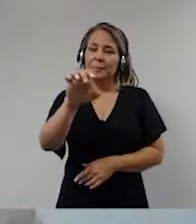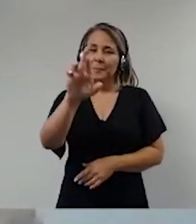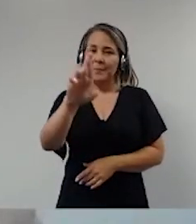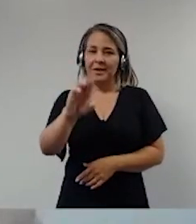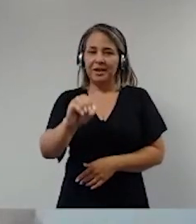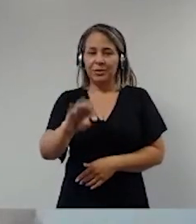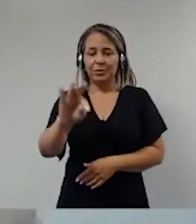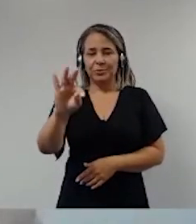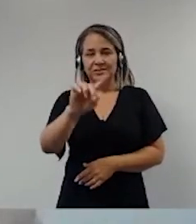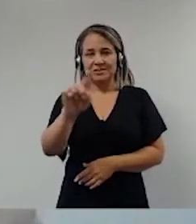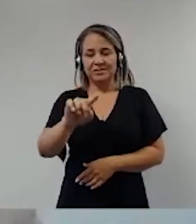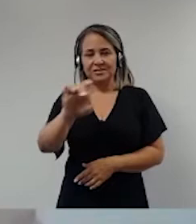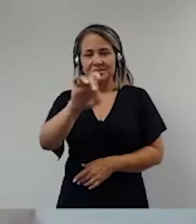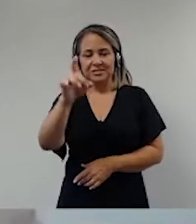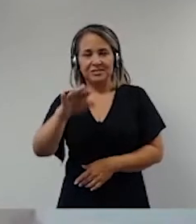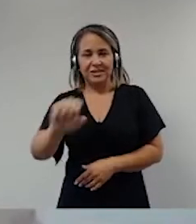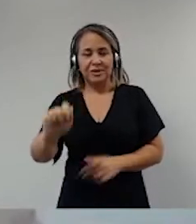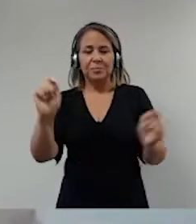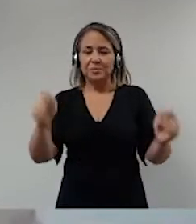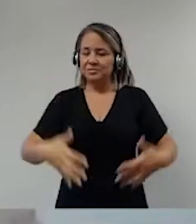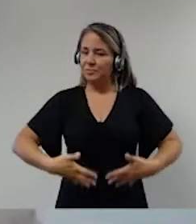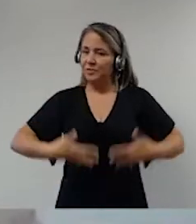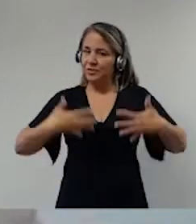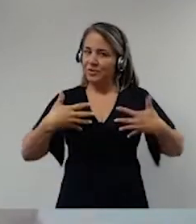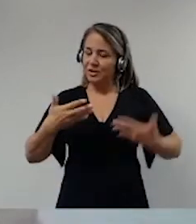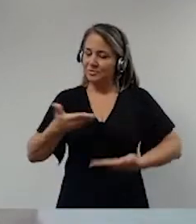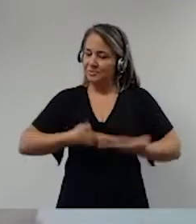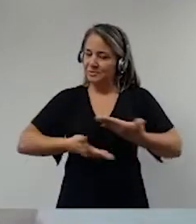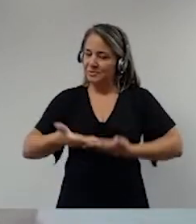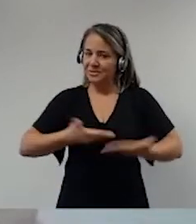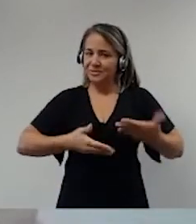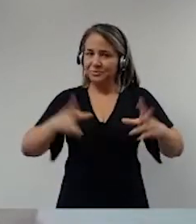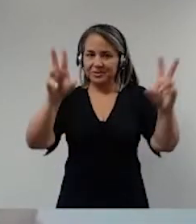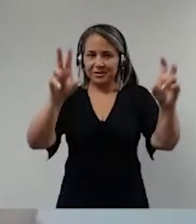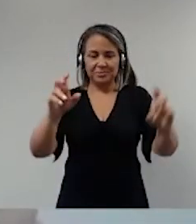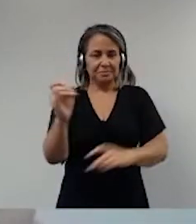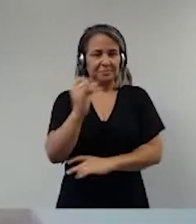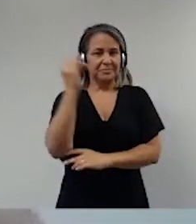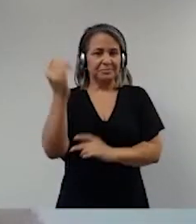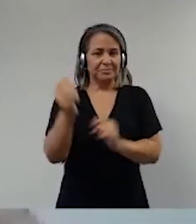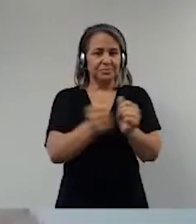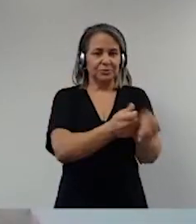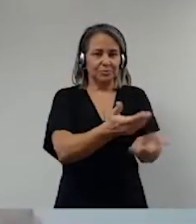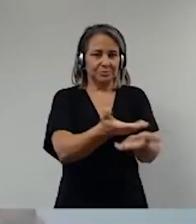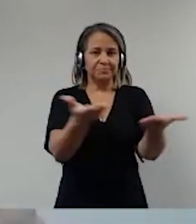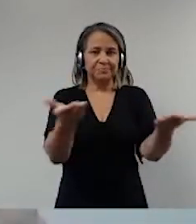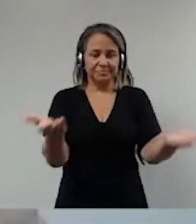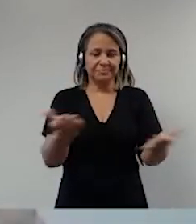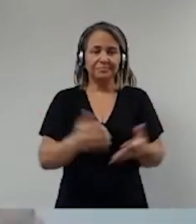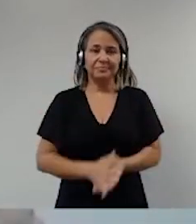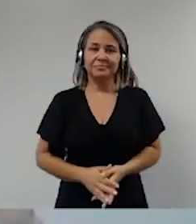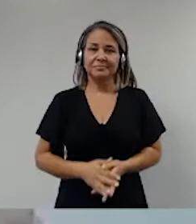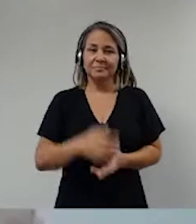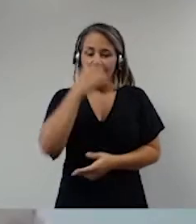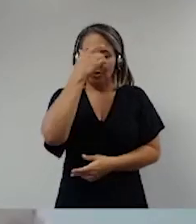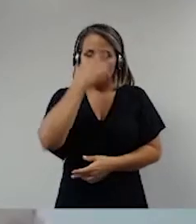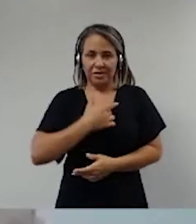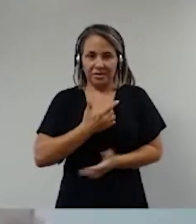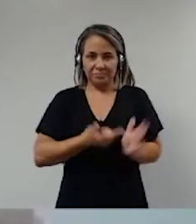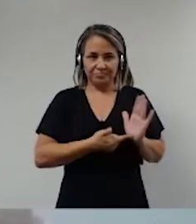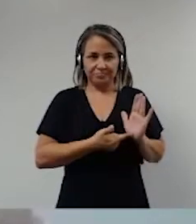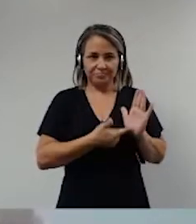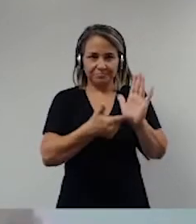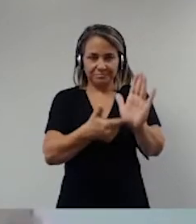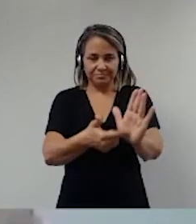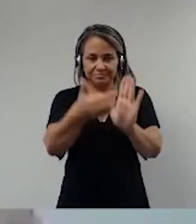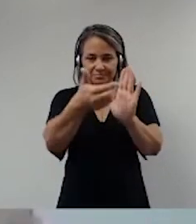honra poder debater esse tema tão relevante com vossas senhorias. Eu quero contribuir